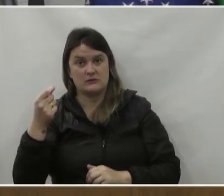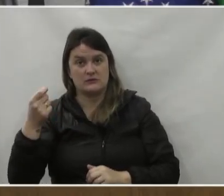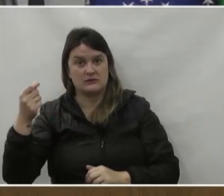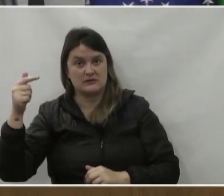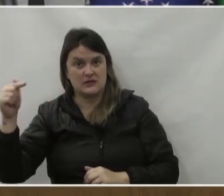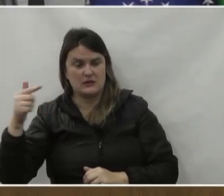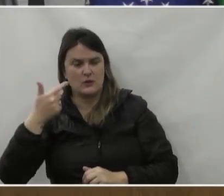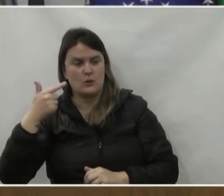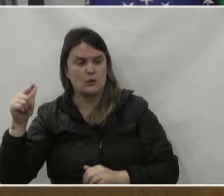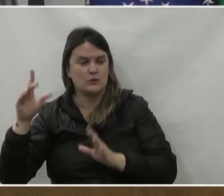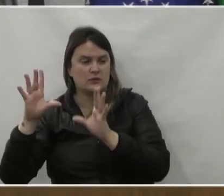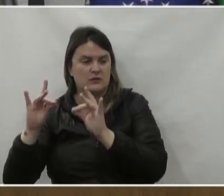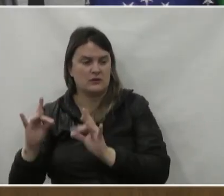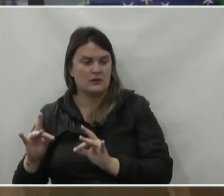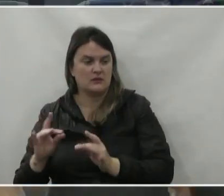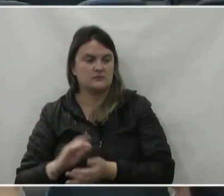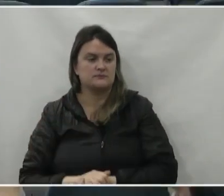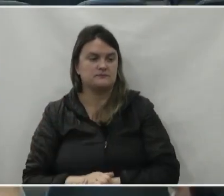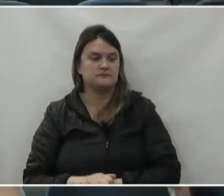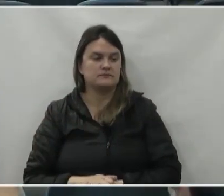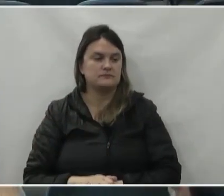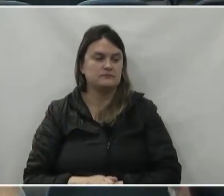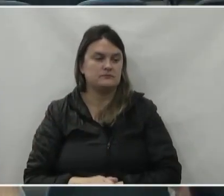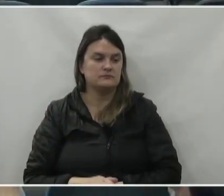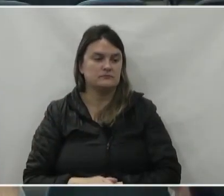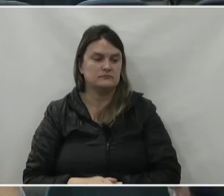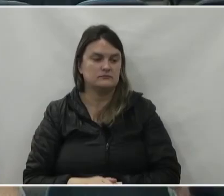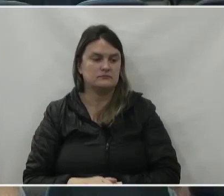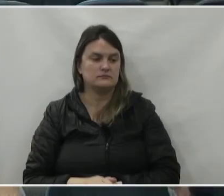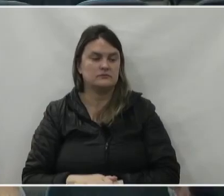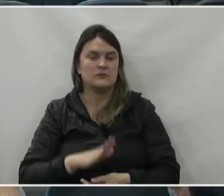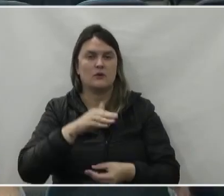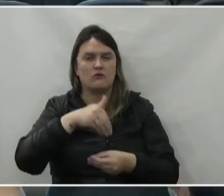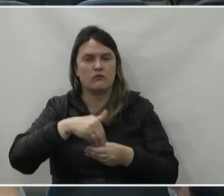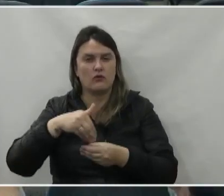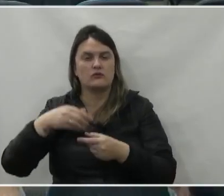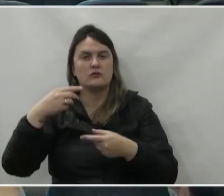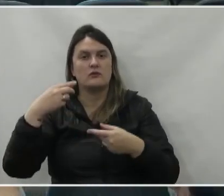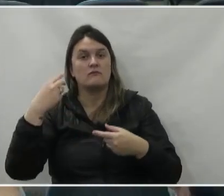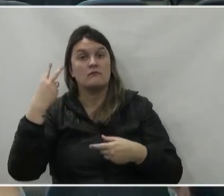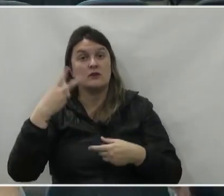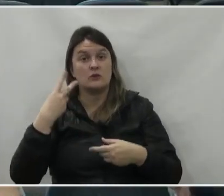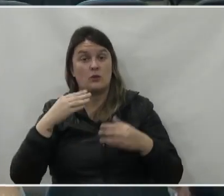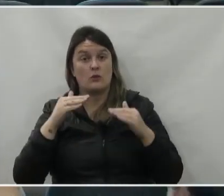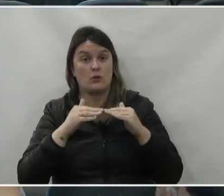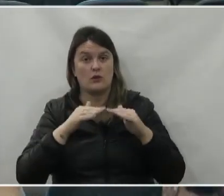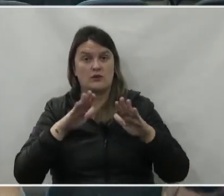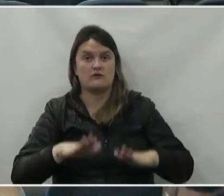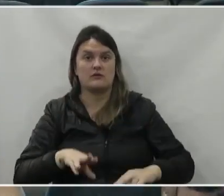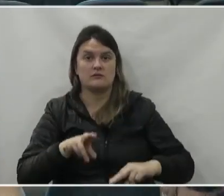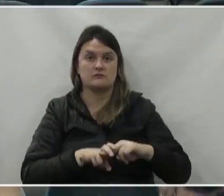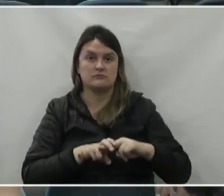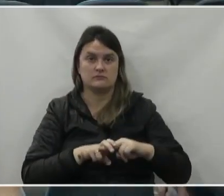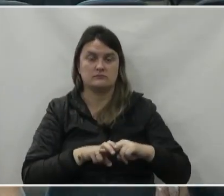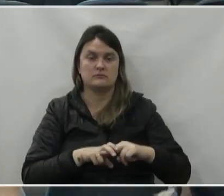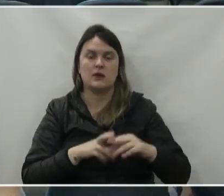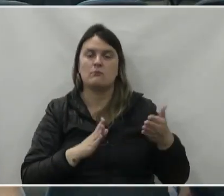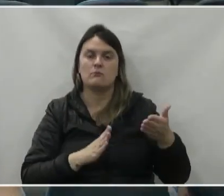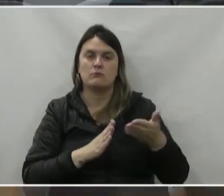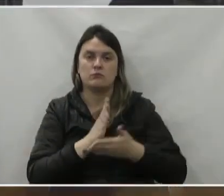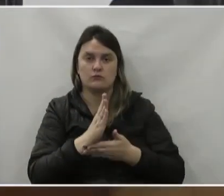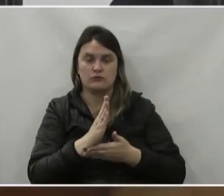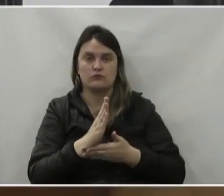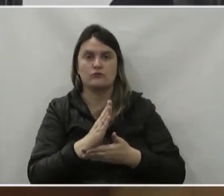3504/2007 e dá outras providências. Em discussão? Em votação, senhores vereadores que aprovam, permaneçam como estão.